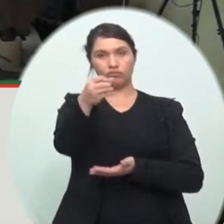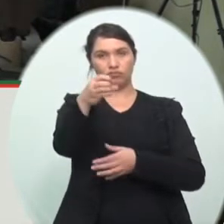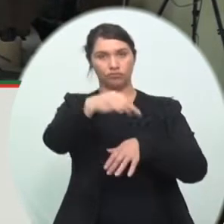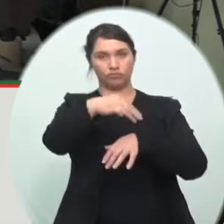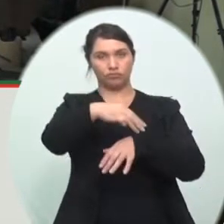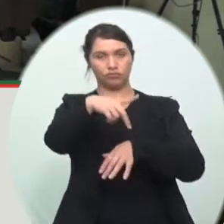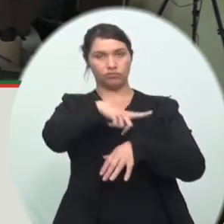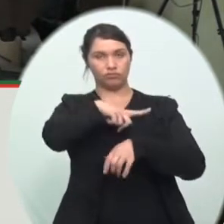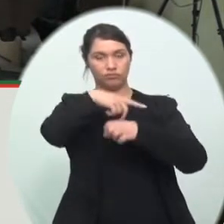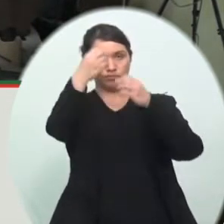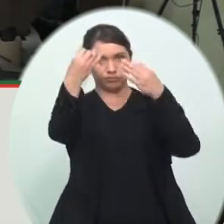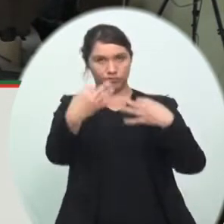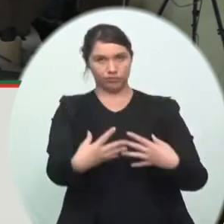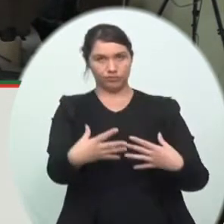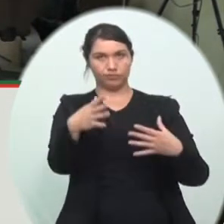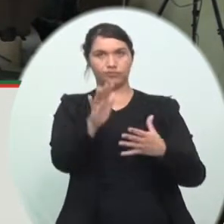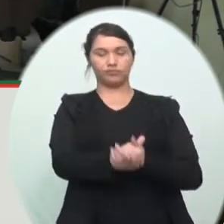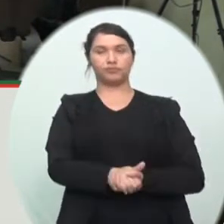minutos.